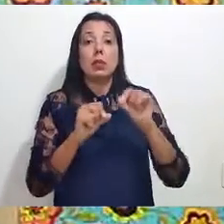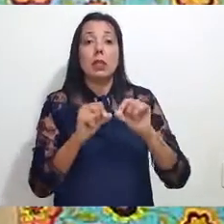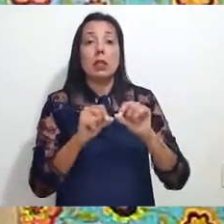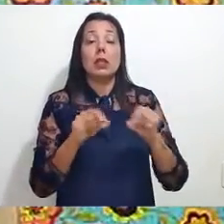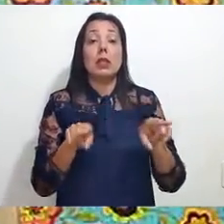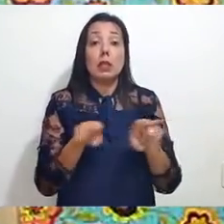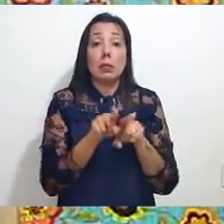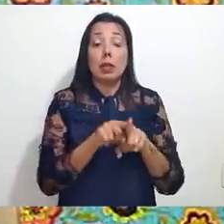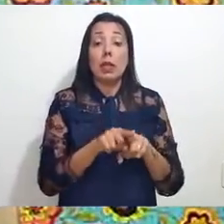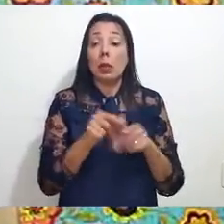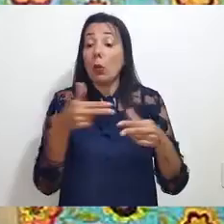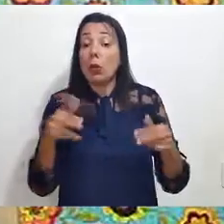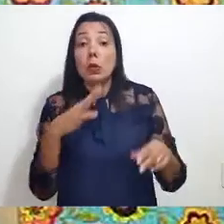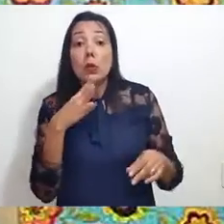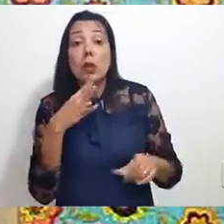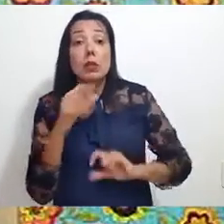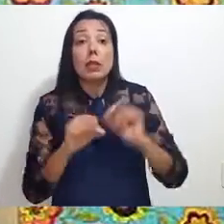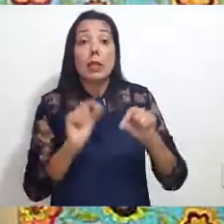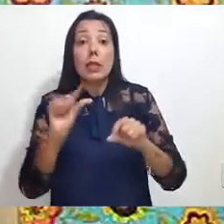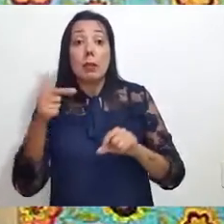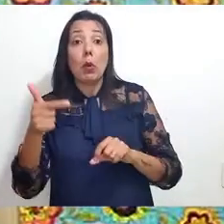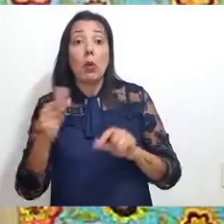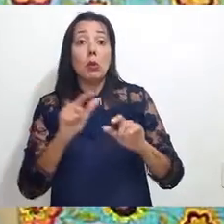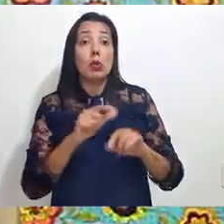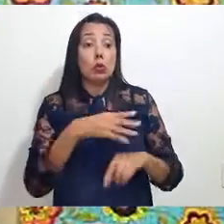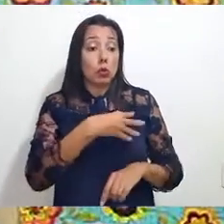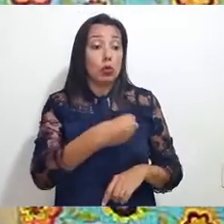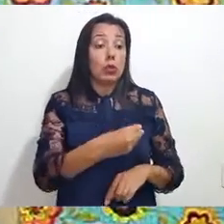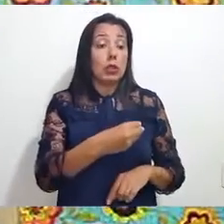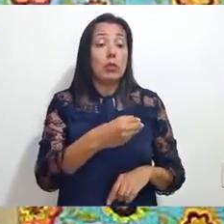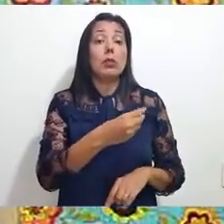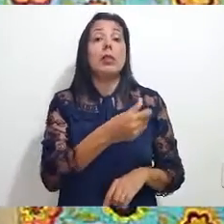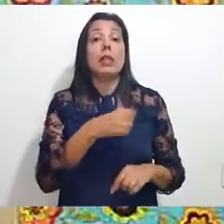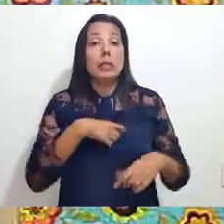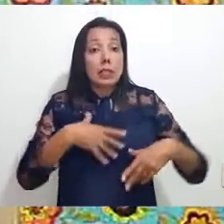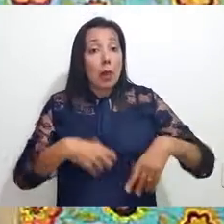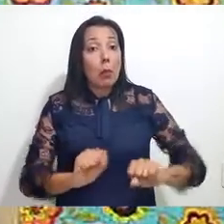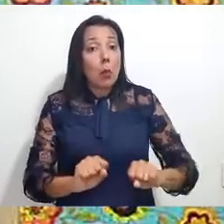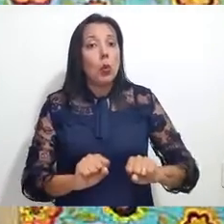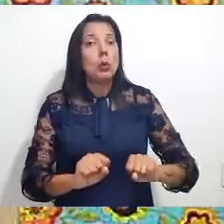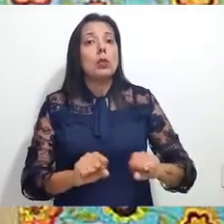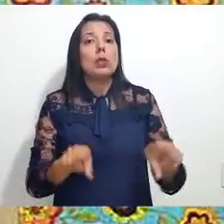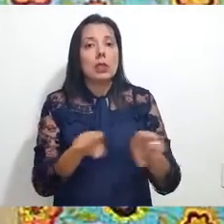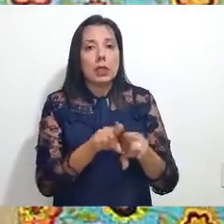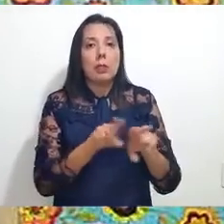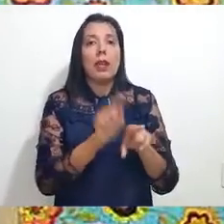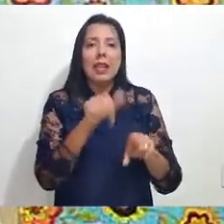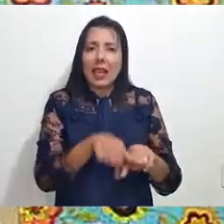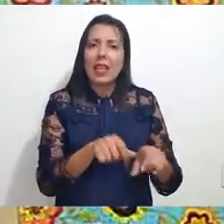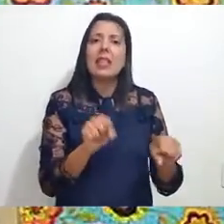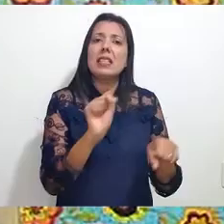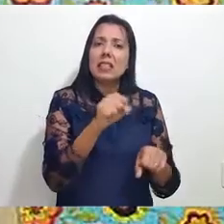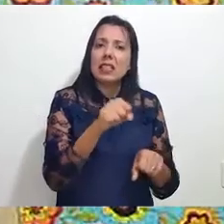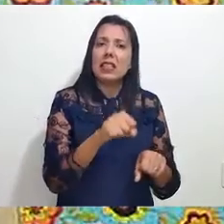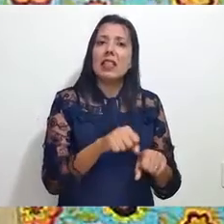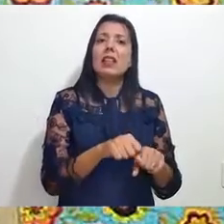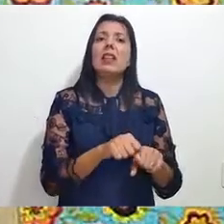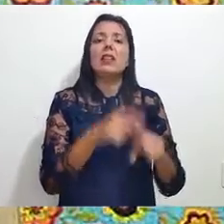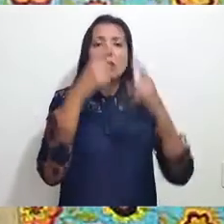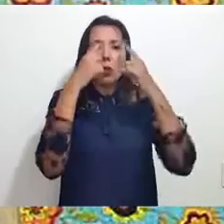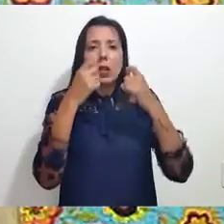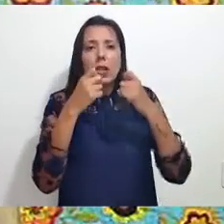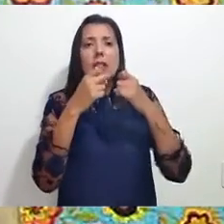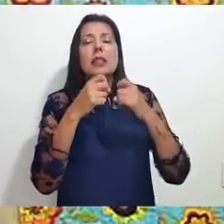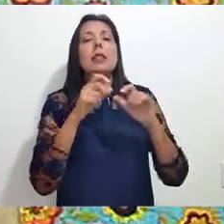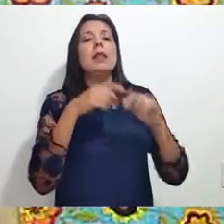conhece, e que depois os filhos desses abusos, essas filhas, também são violentadas pelo pai, ou seja, é o pai